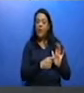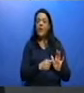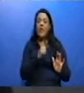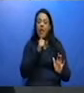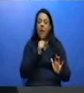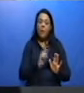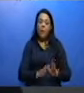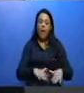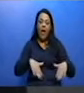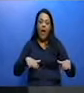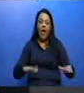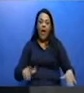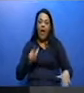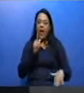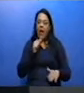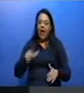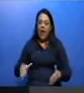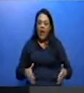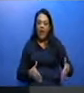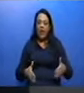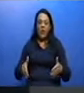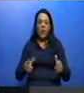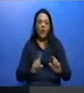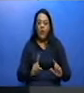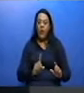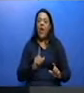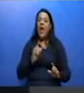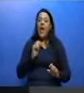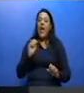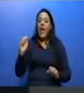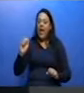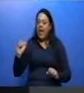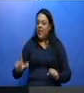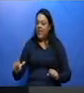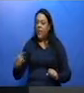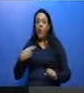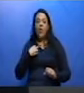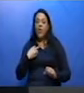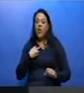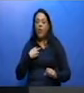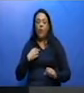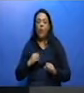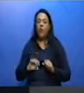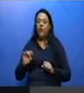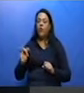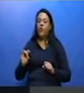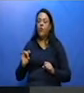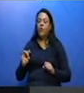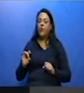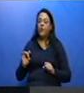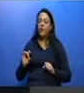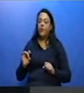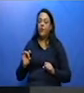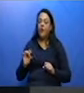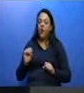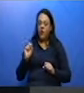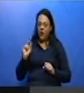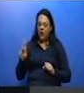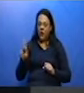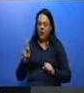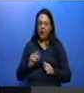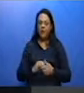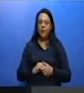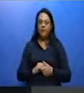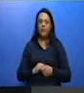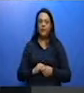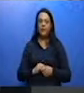rios. Então escolham cores diferentes para pintar o nosso estado e os estados vizinhos.